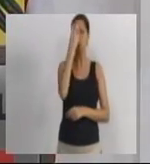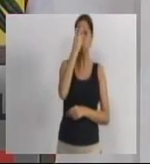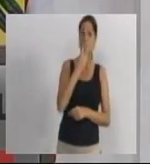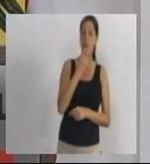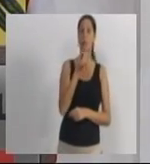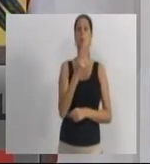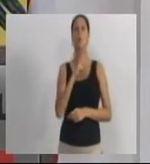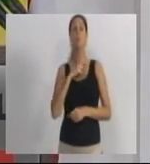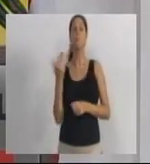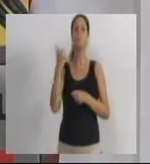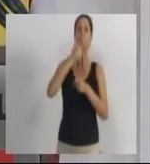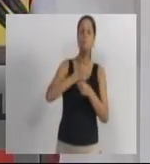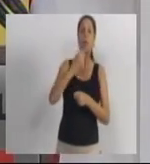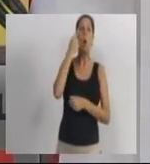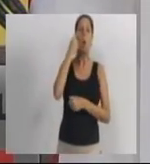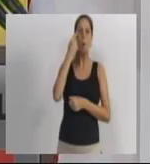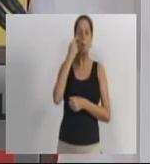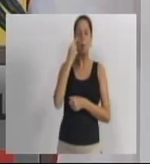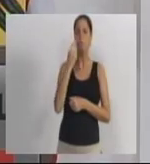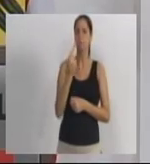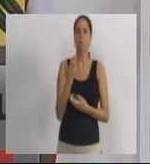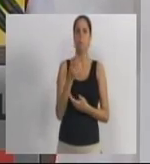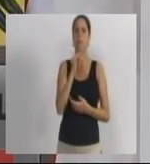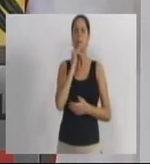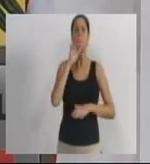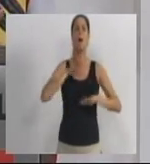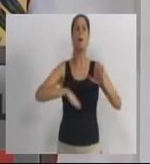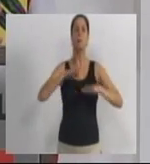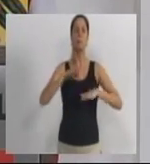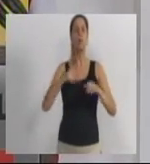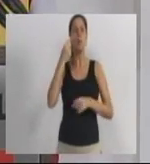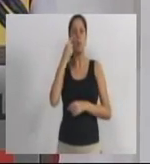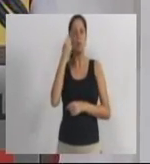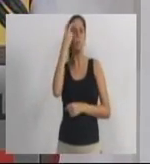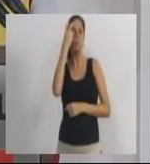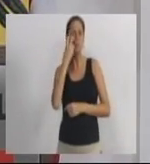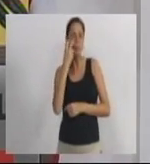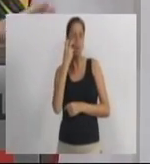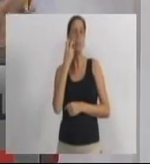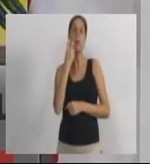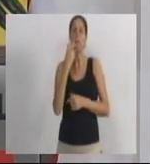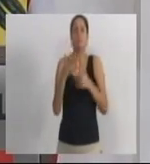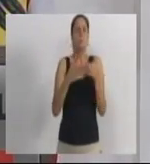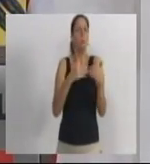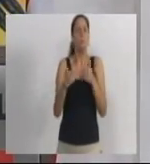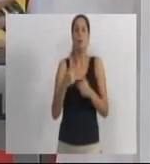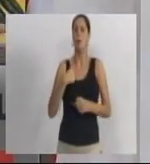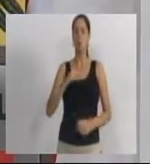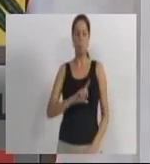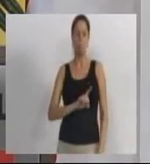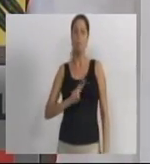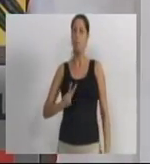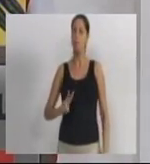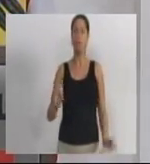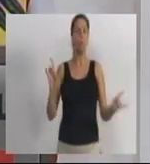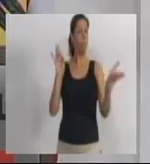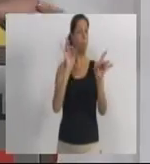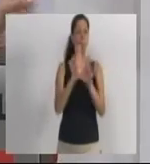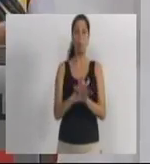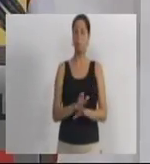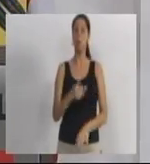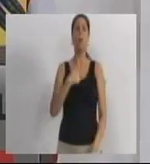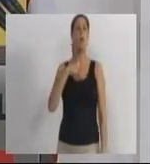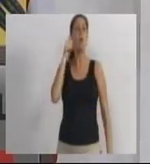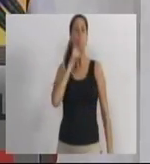ou não, sendo cega, não preciso estar com os olhos deste ou daquele jeito. Eu sou deficiente visual, pronto e deu, acabou. Eu sou